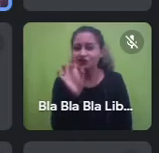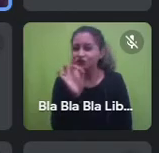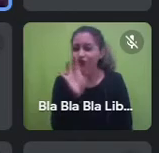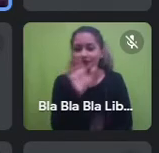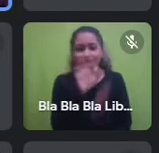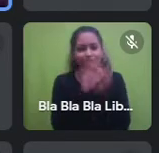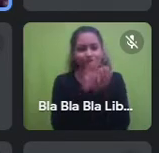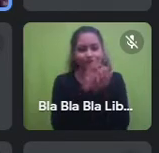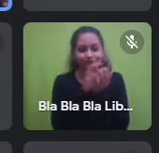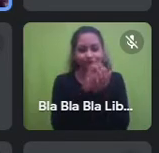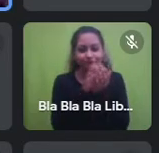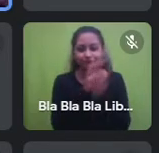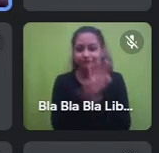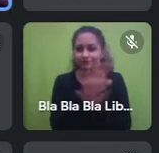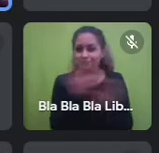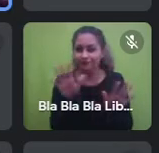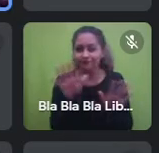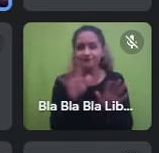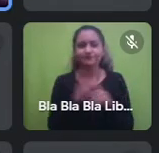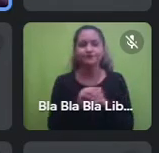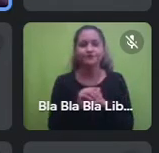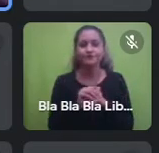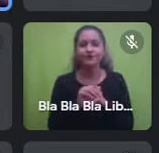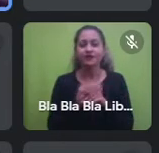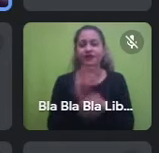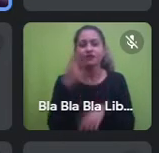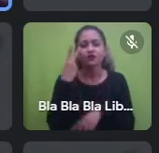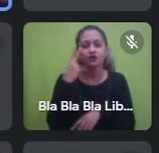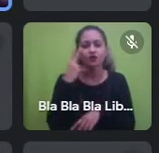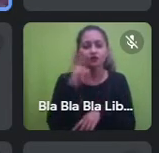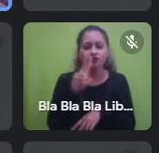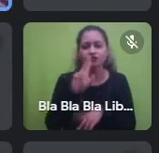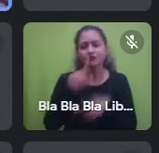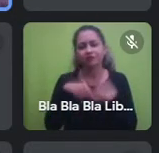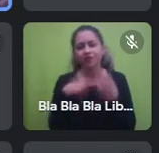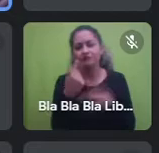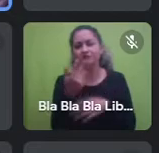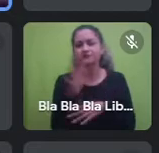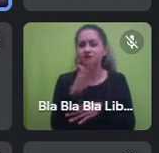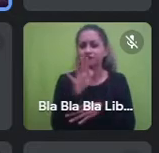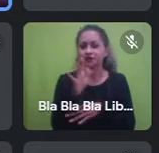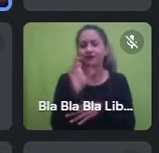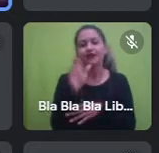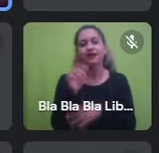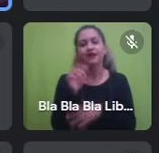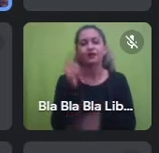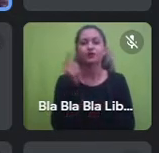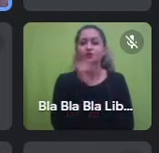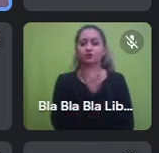parte biológica, depois de uns 2 dias, mais ou menos, é que nós conseguimos que a